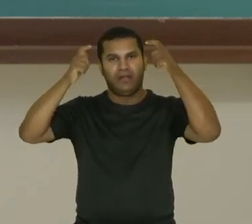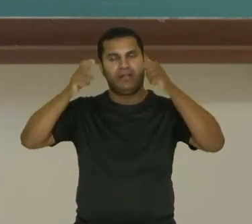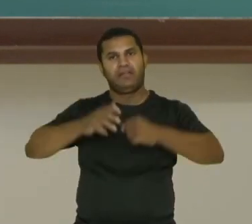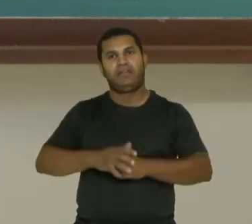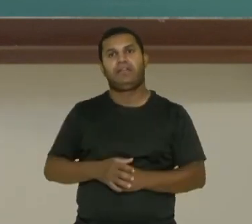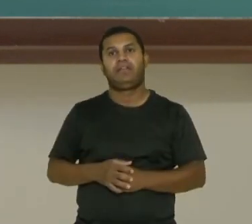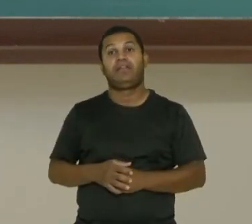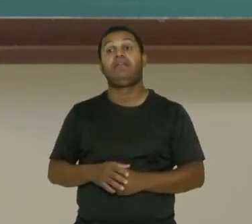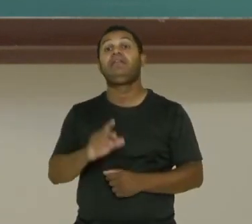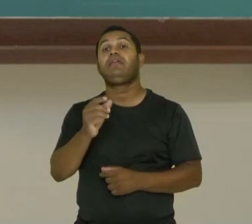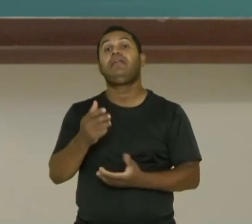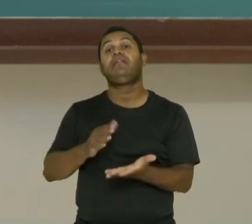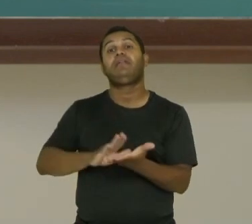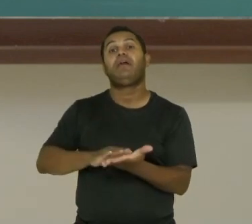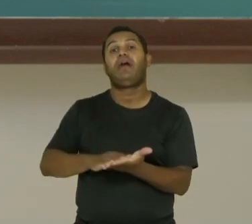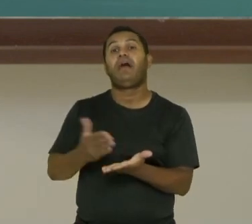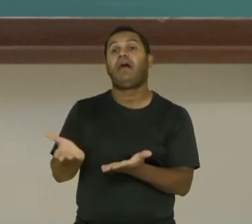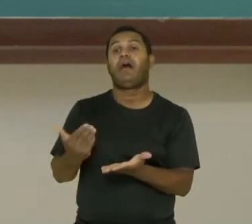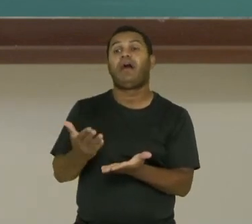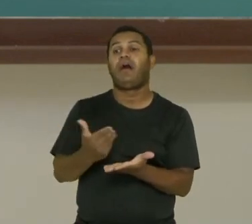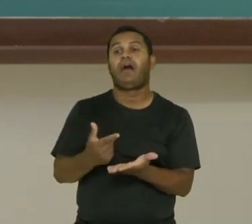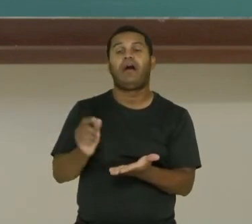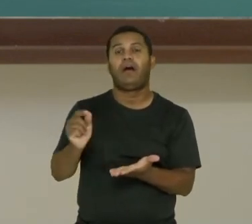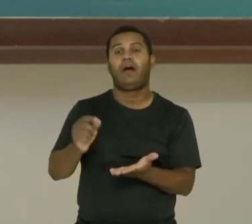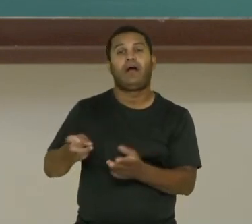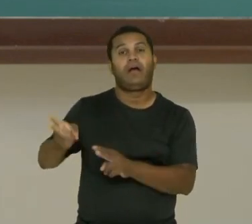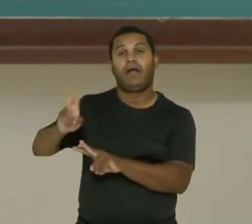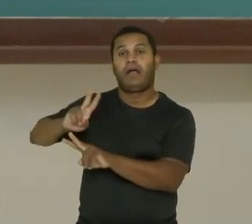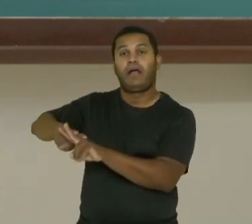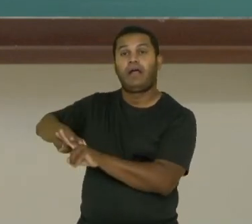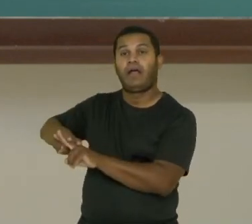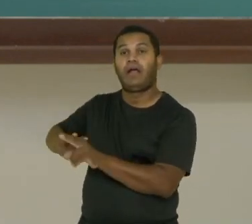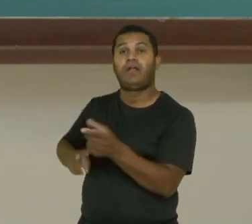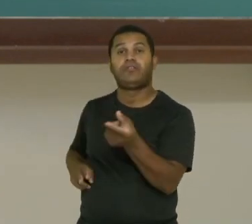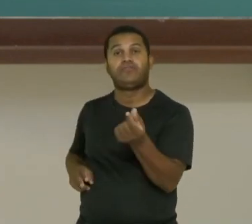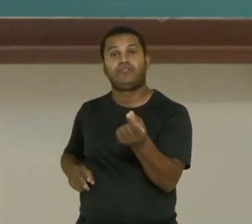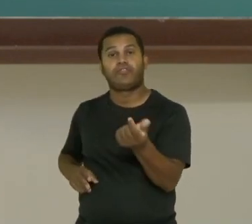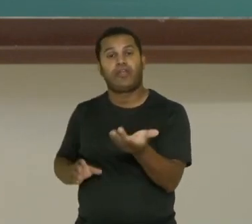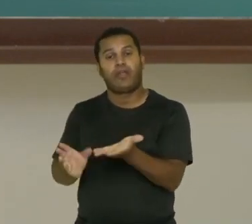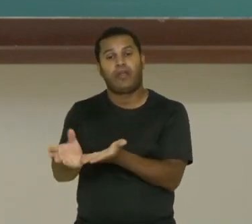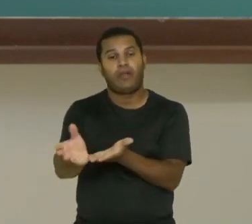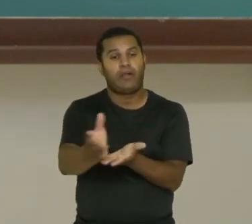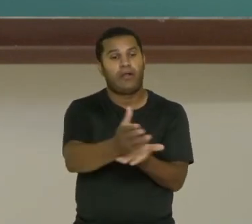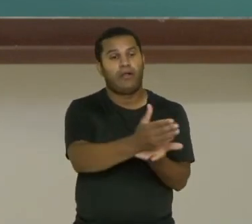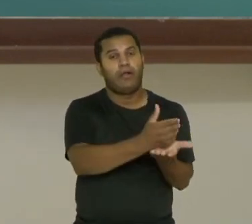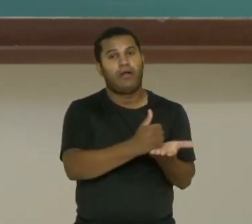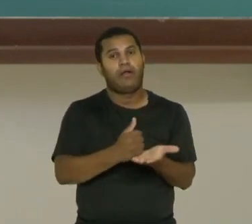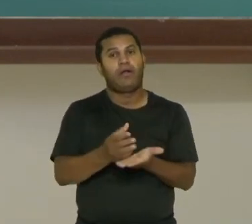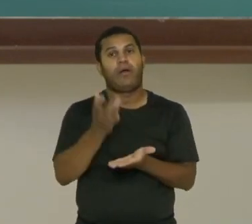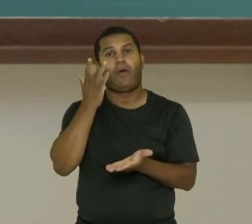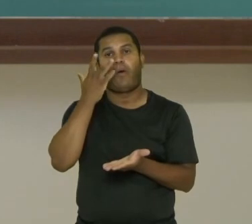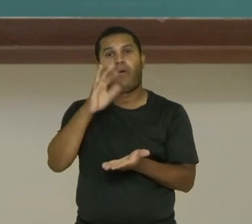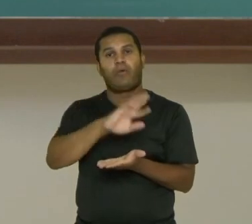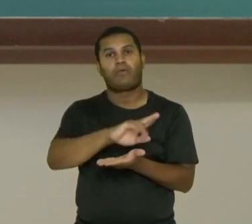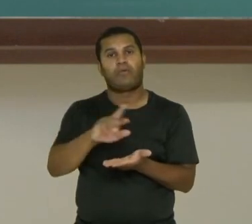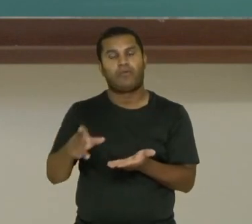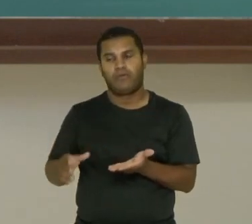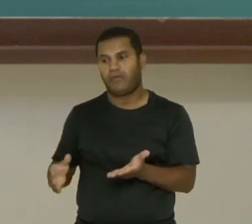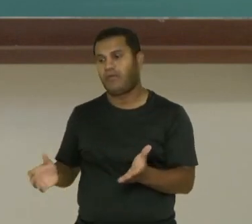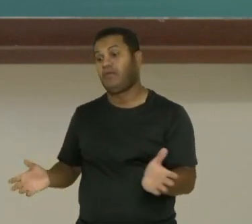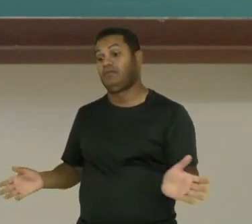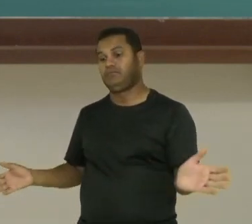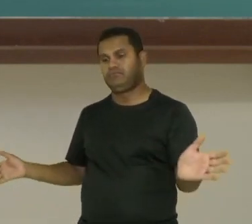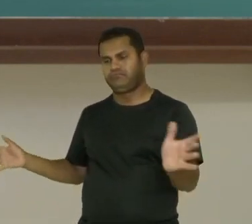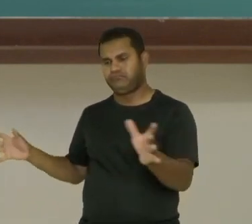pedem um resgate imenso. Esse resgate é dado, mas ao invés de soltar o Atahualpa, eles acabam matando então o imperador